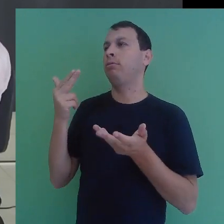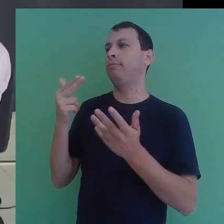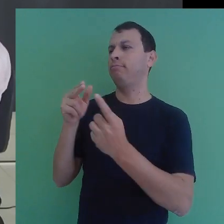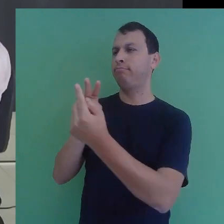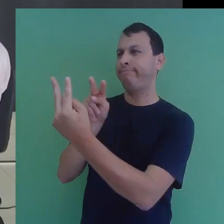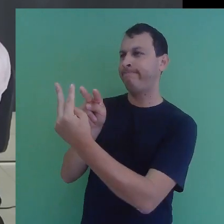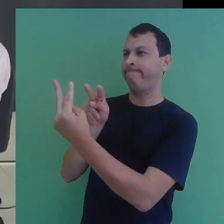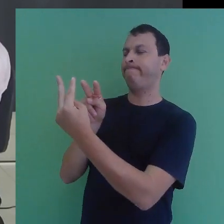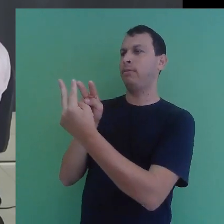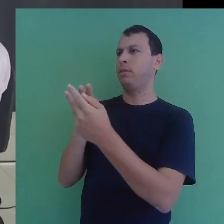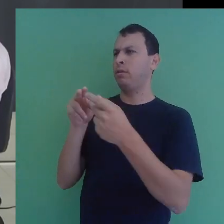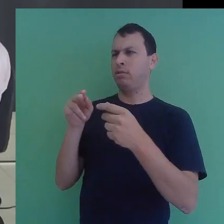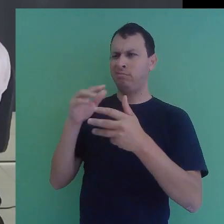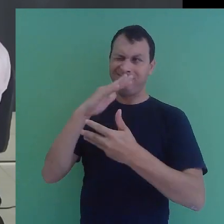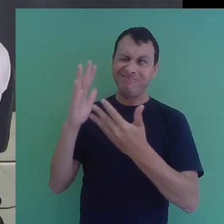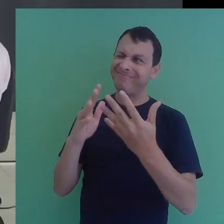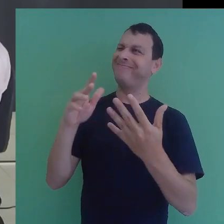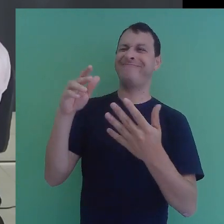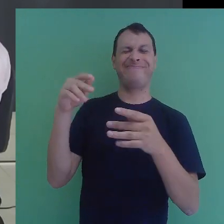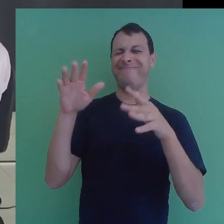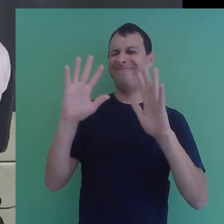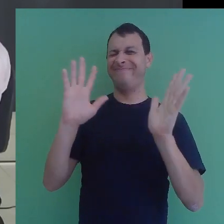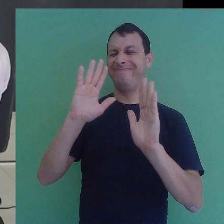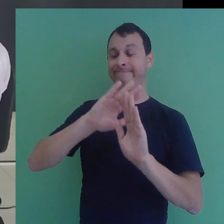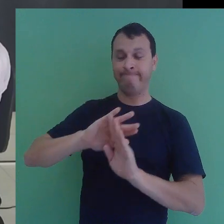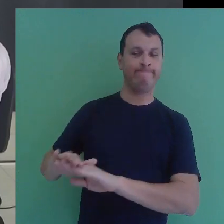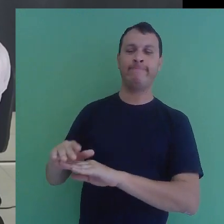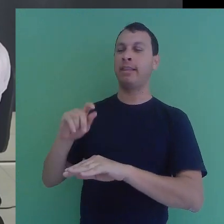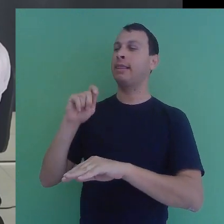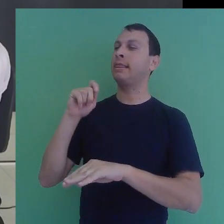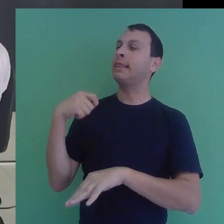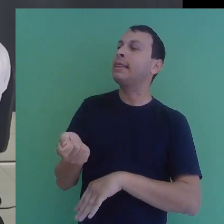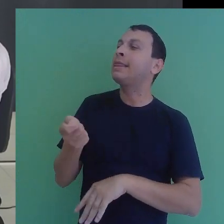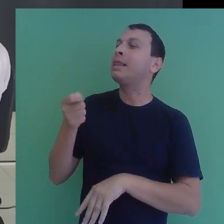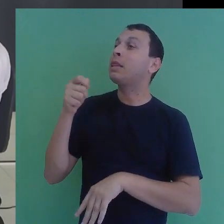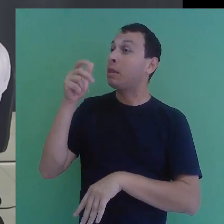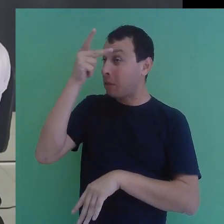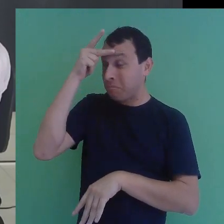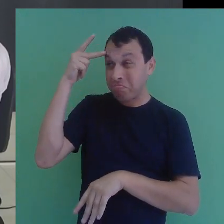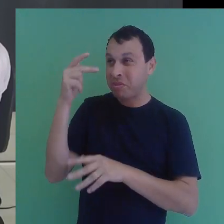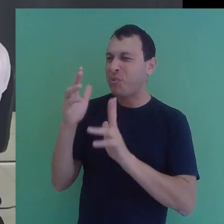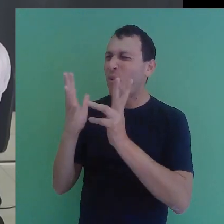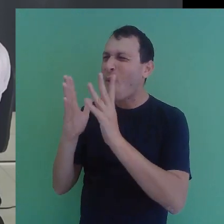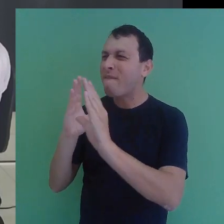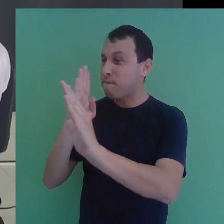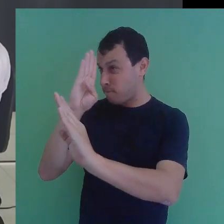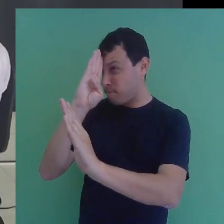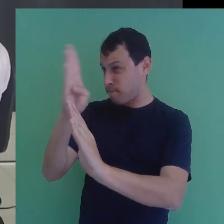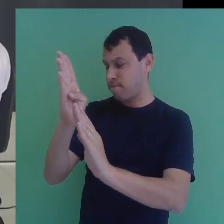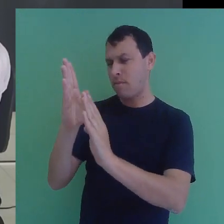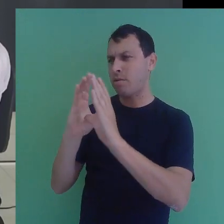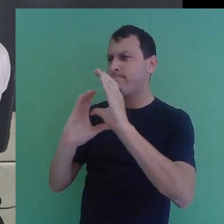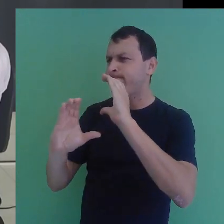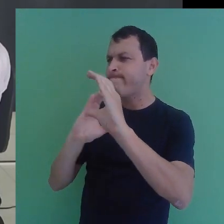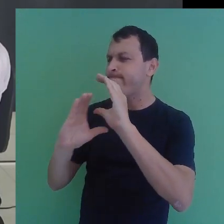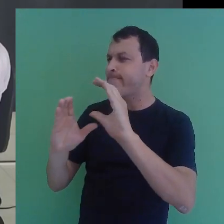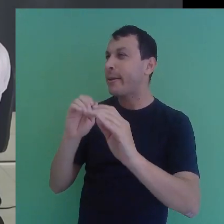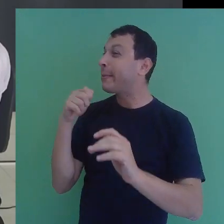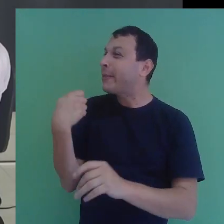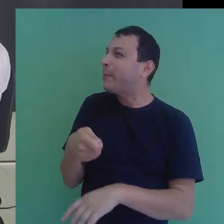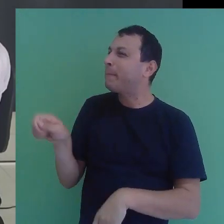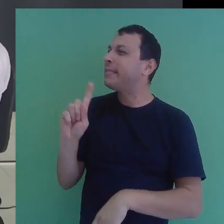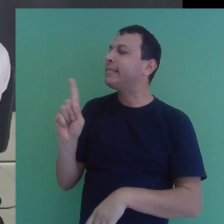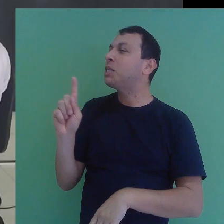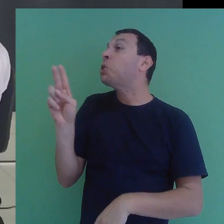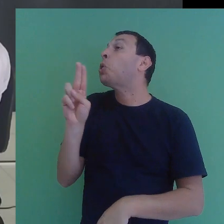conversando em língua de sinais e falo assim, então Daito, não utilize o seu sinal, não existe o vocativo. Eu converso direto com você, você está me olhando